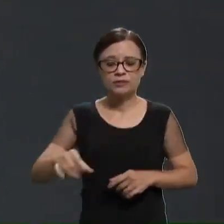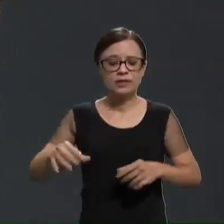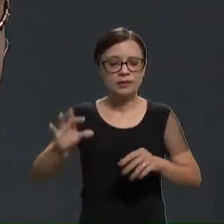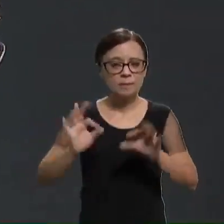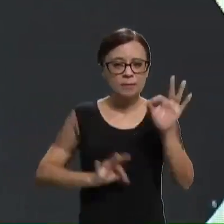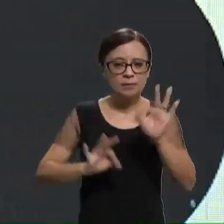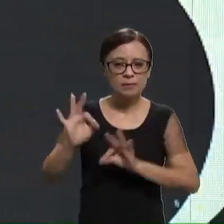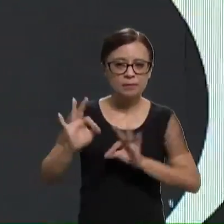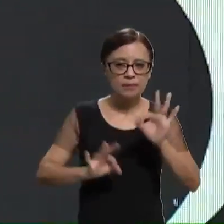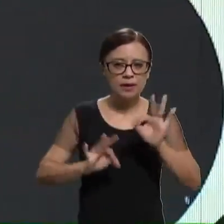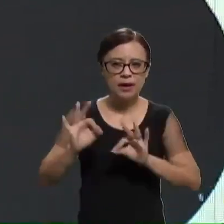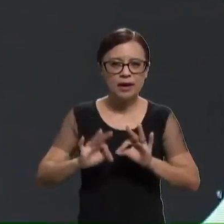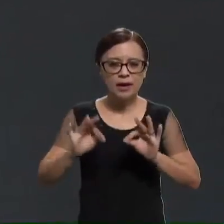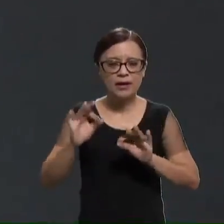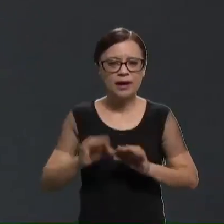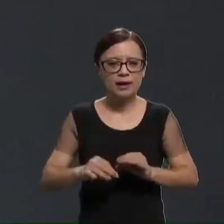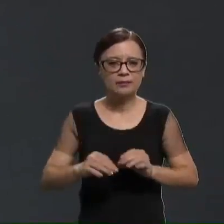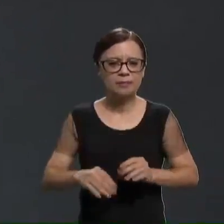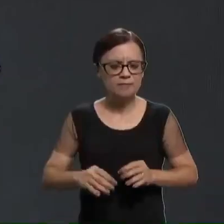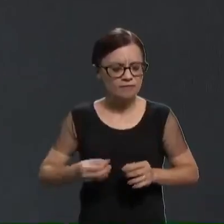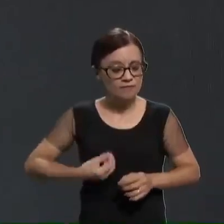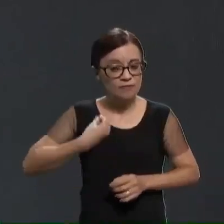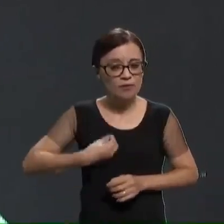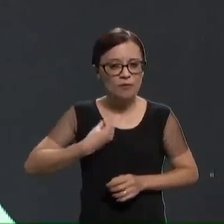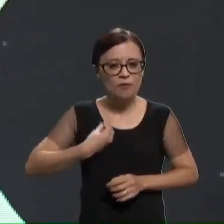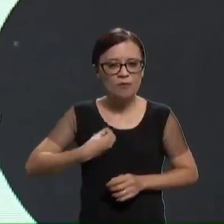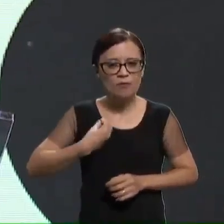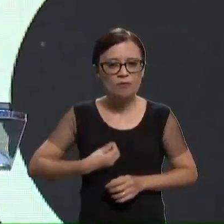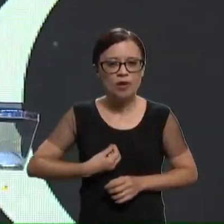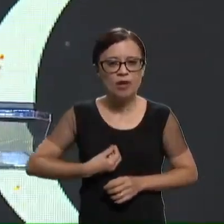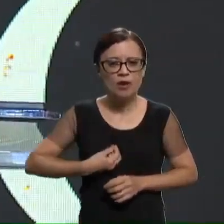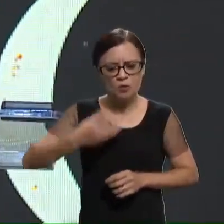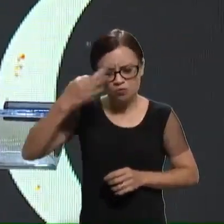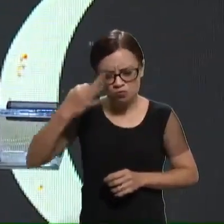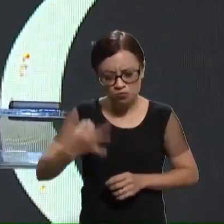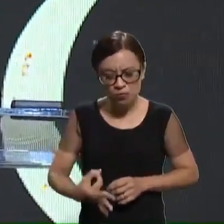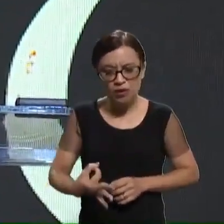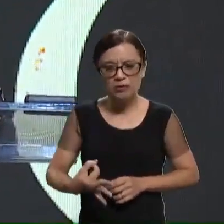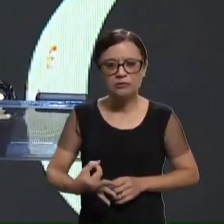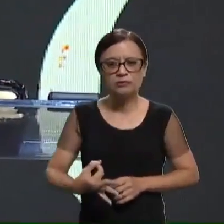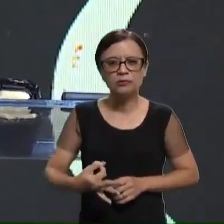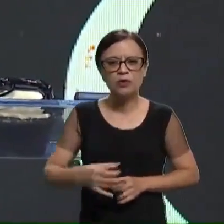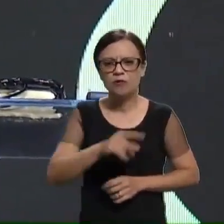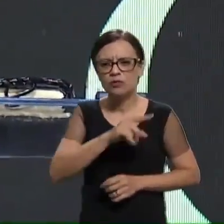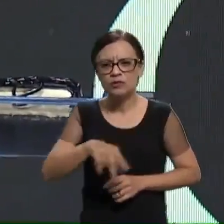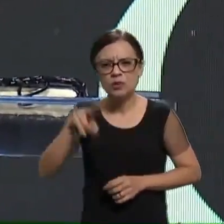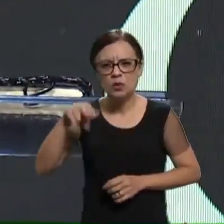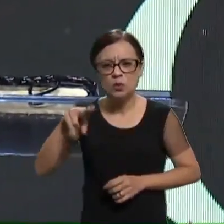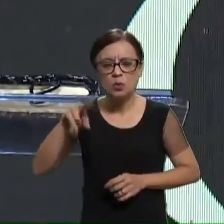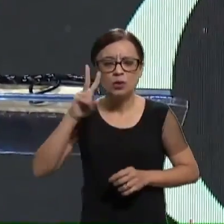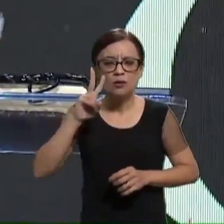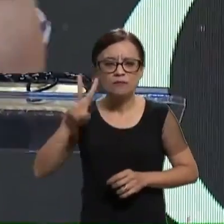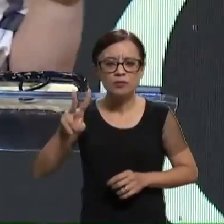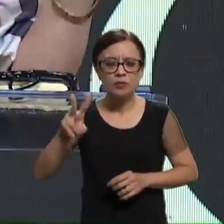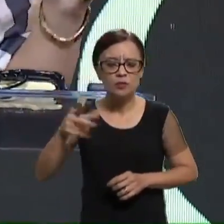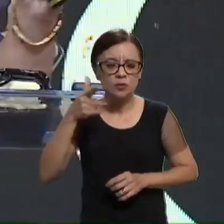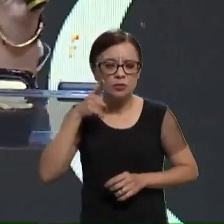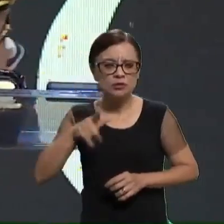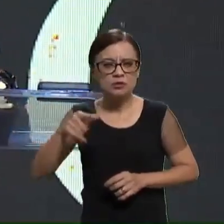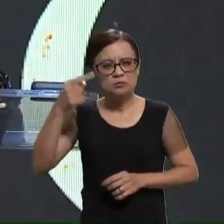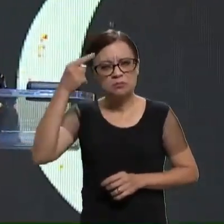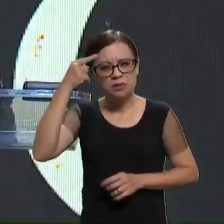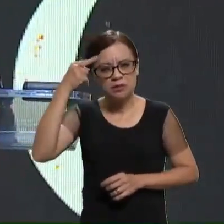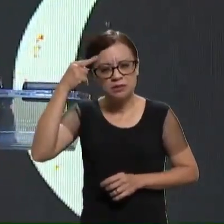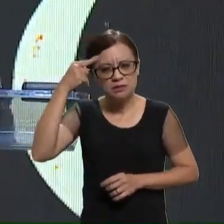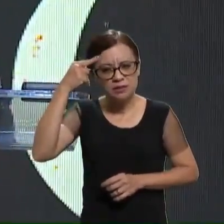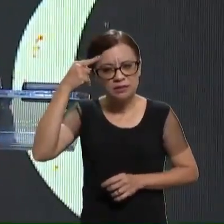preparado para sair da casinha e viver aquilo que é original, aquilo que você nunca antes viu e conseguiu mensurar